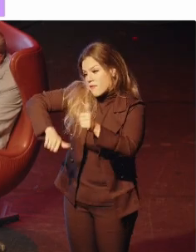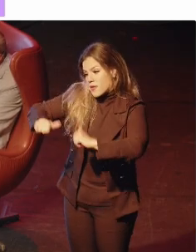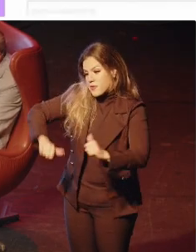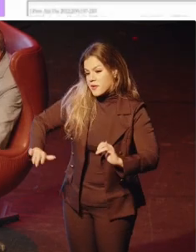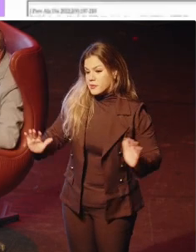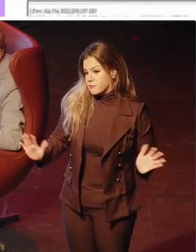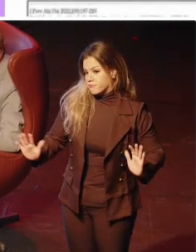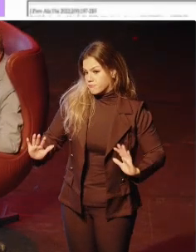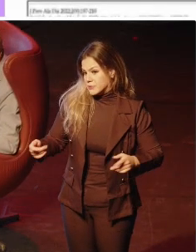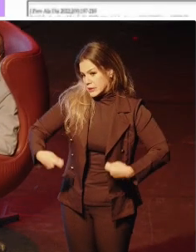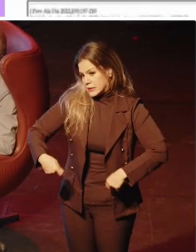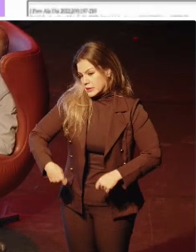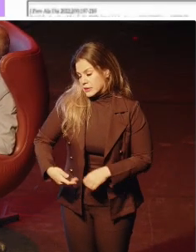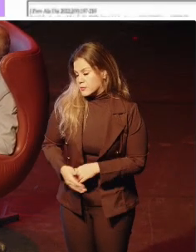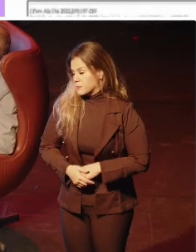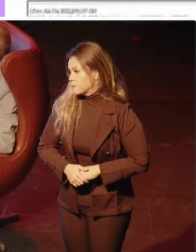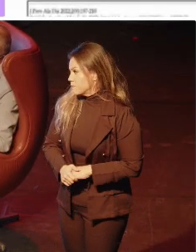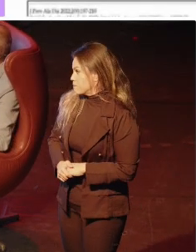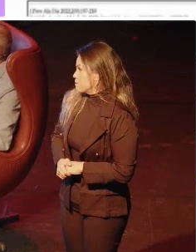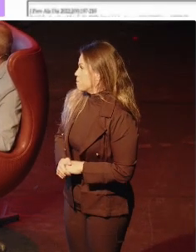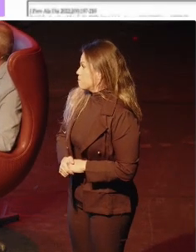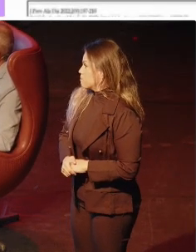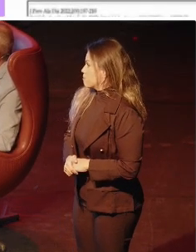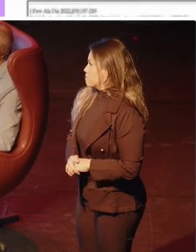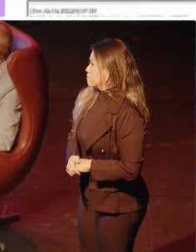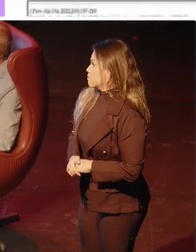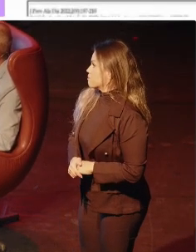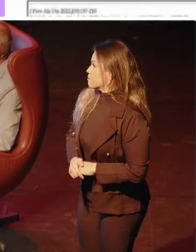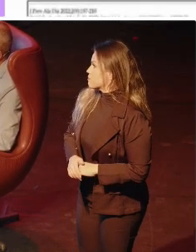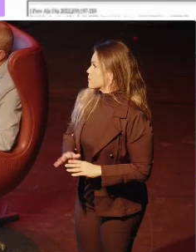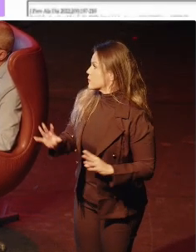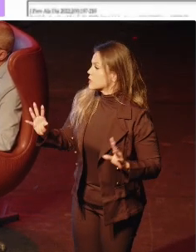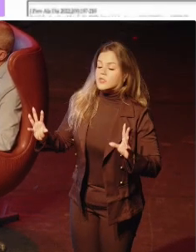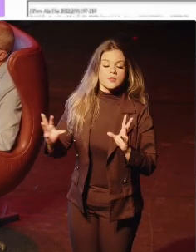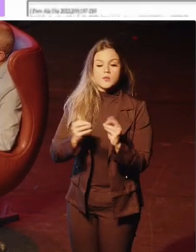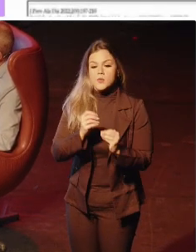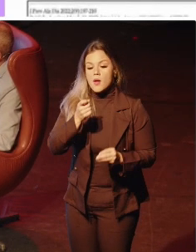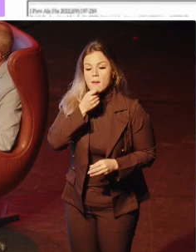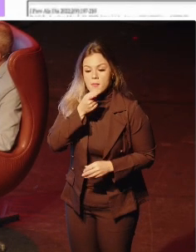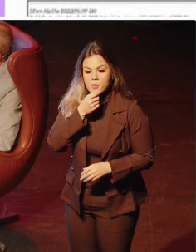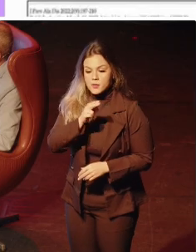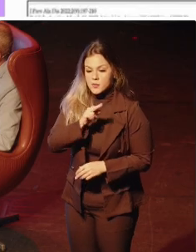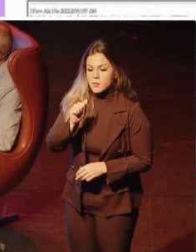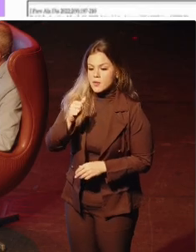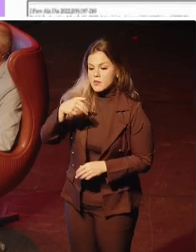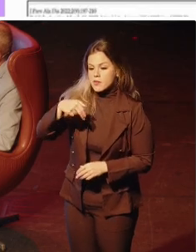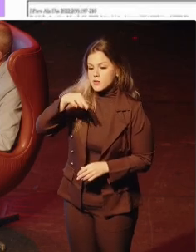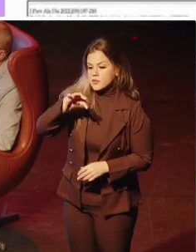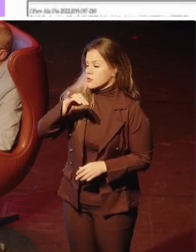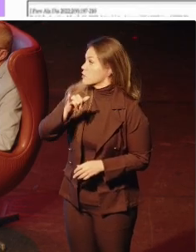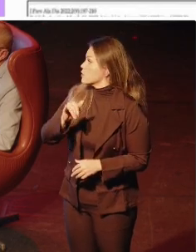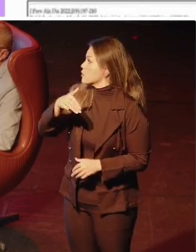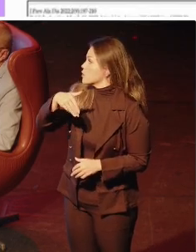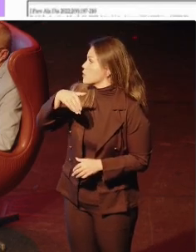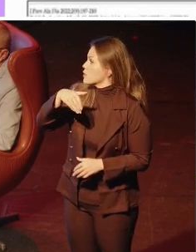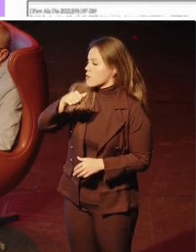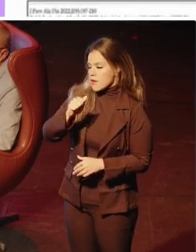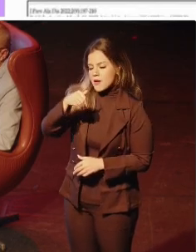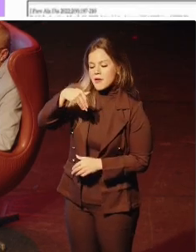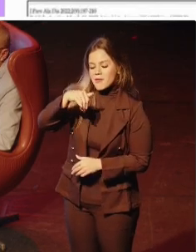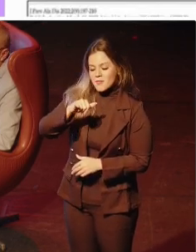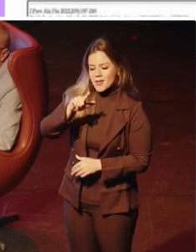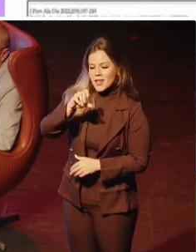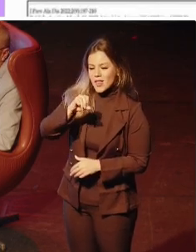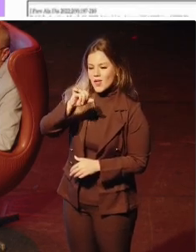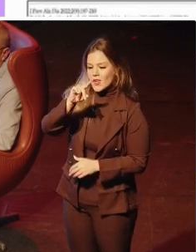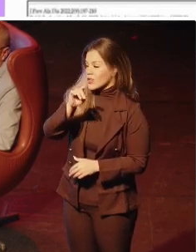tá? Então, aqui em resumo, vocês podem ver que esses estudos juntaram